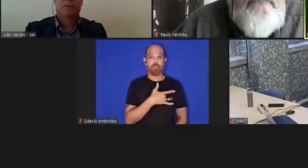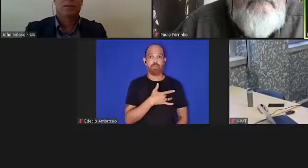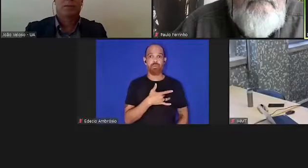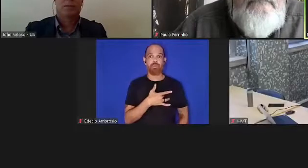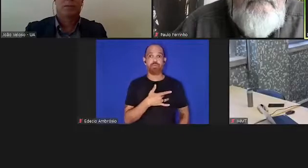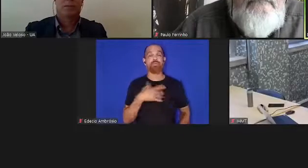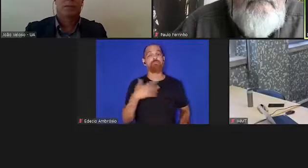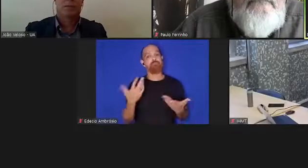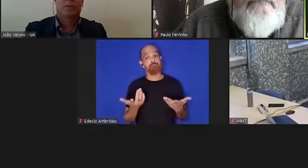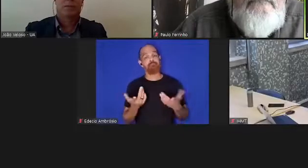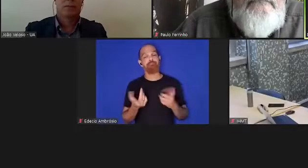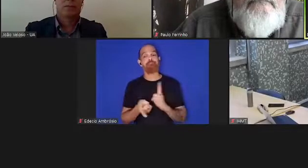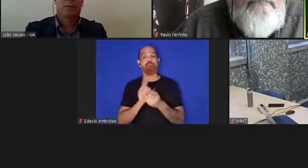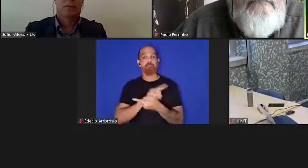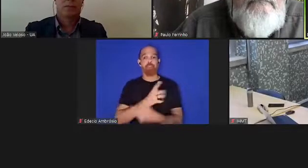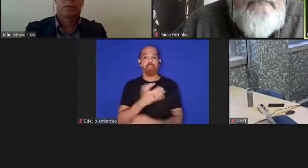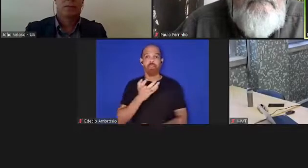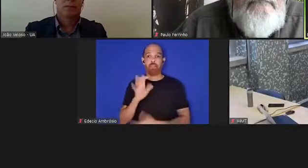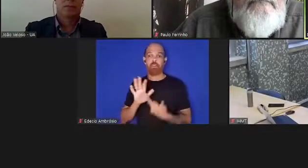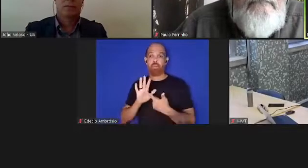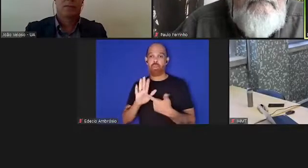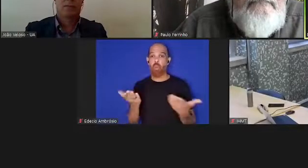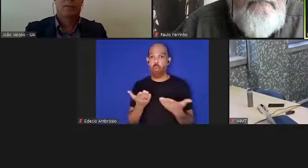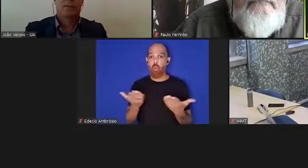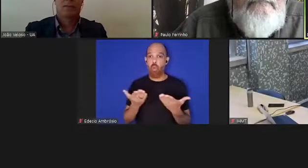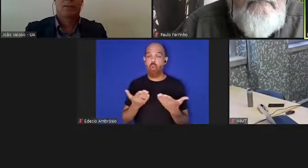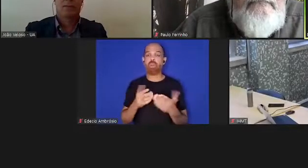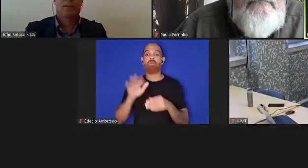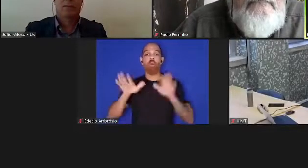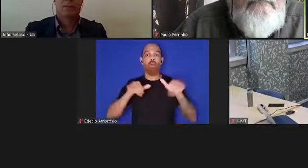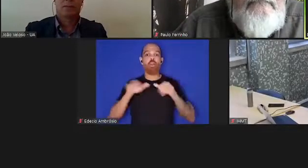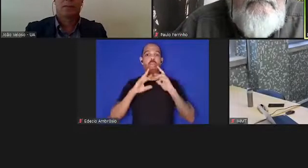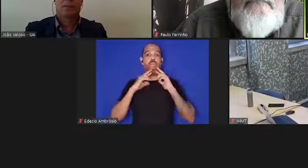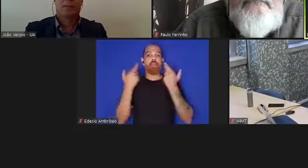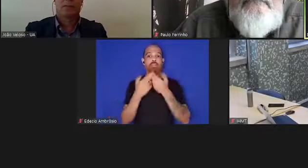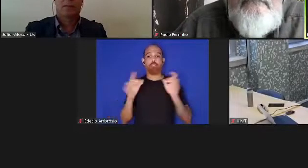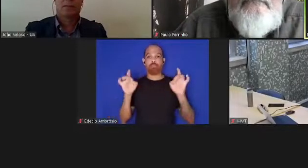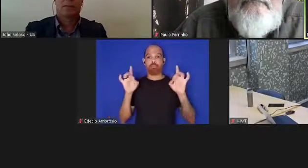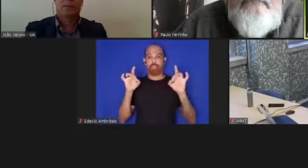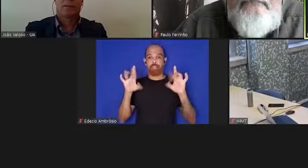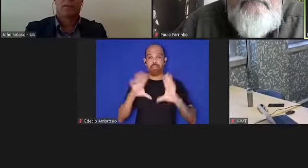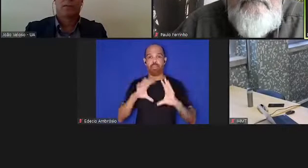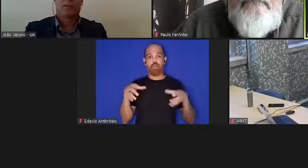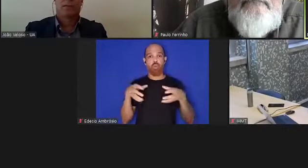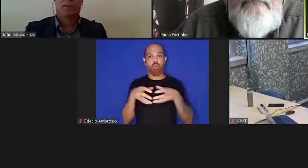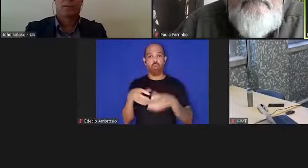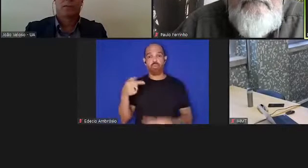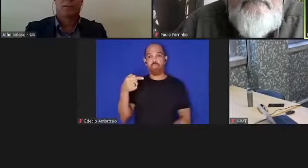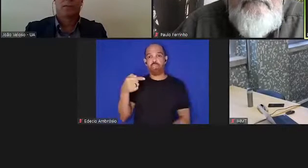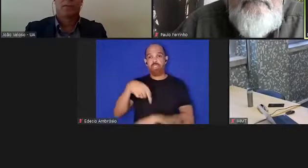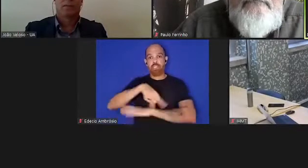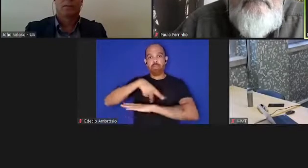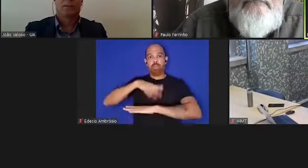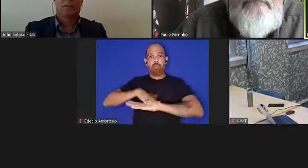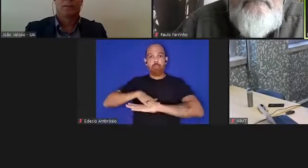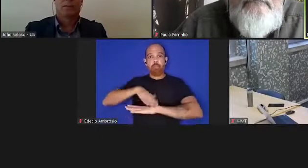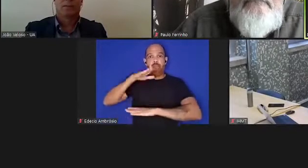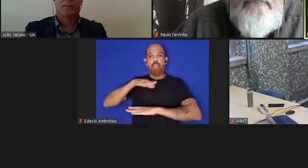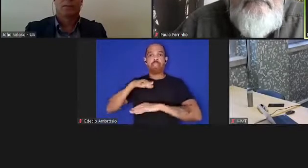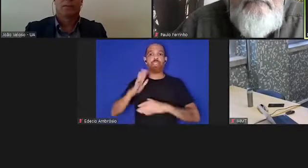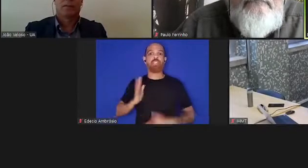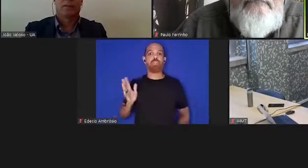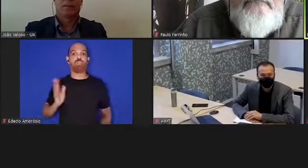outro lado, queria exemplificar hoje, foi convocado a uma reunião especial do grupo dos sete países mais ricos do mundo, o